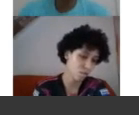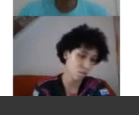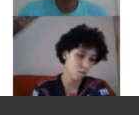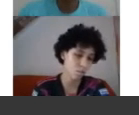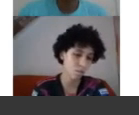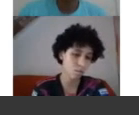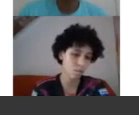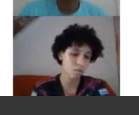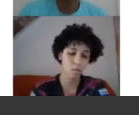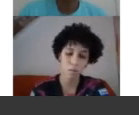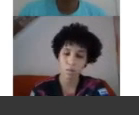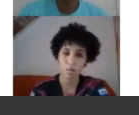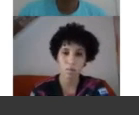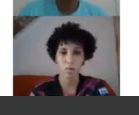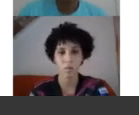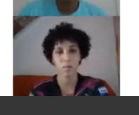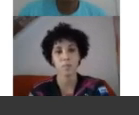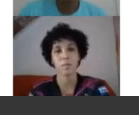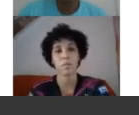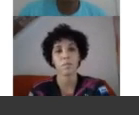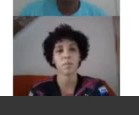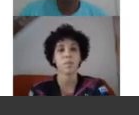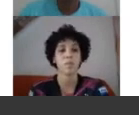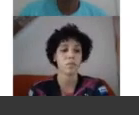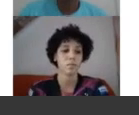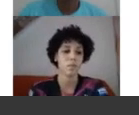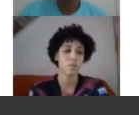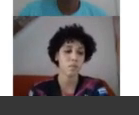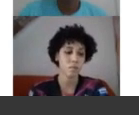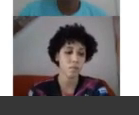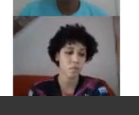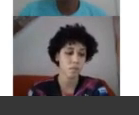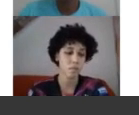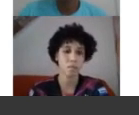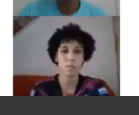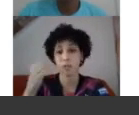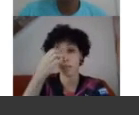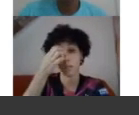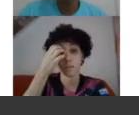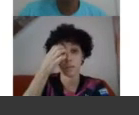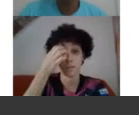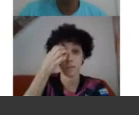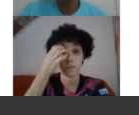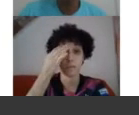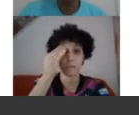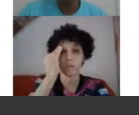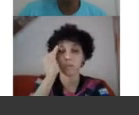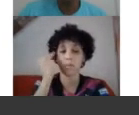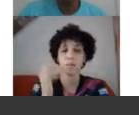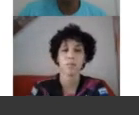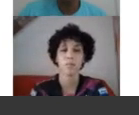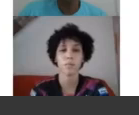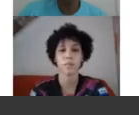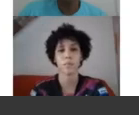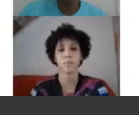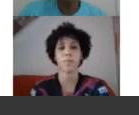suas contribuições, né, como pesquisadores e pesquisadoras para o nosso PIBID, o que reflete no trabalho com os nossos e as nossas estudantes,